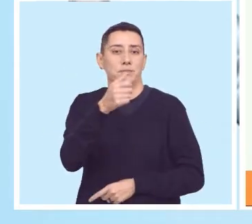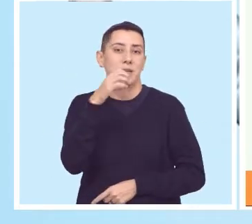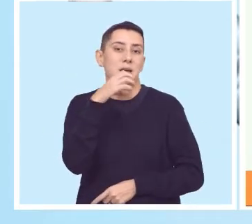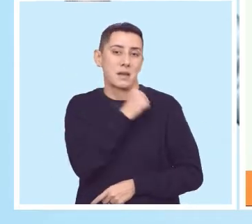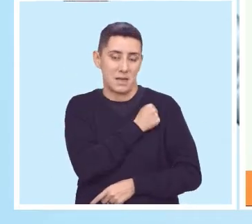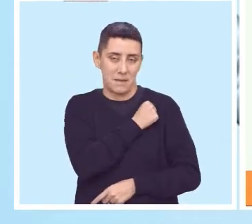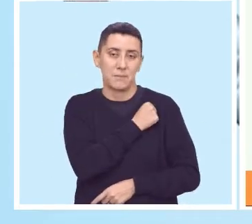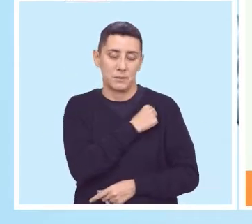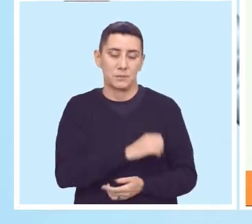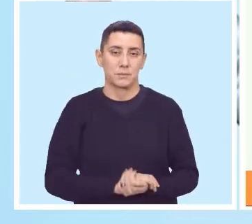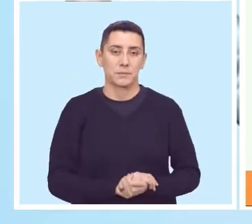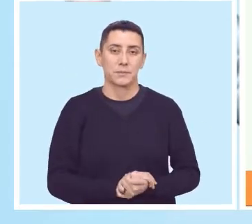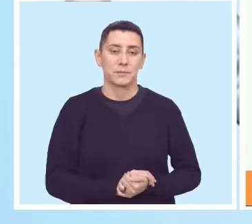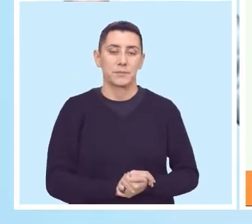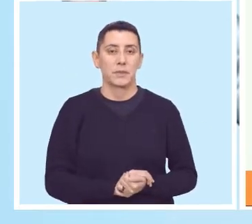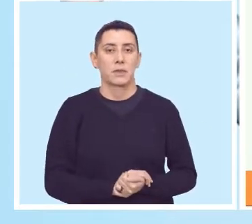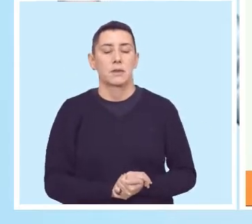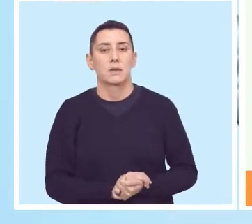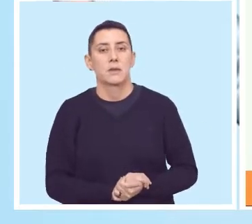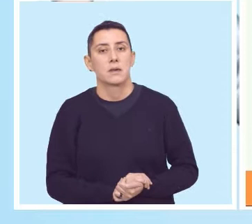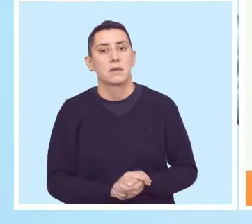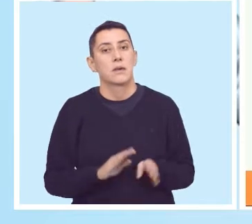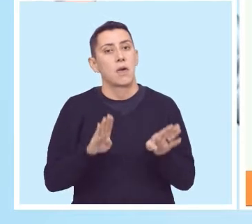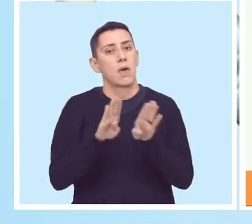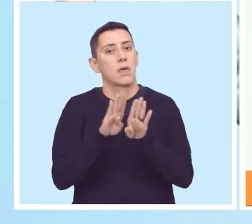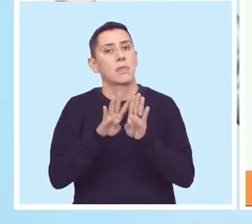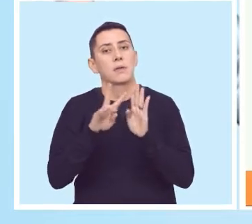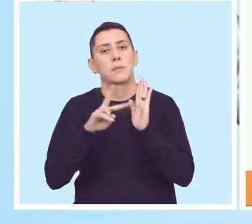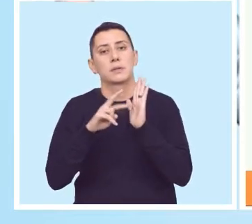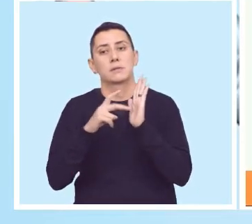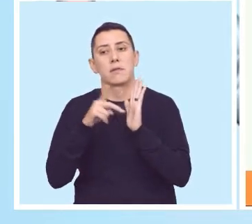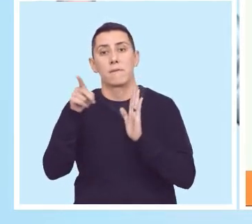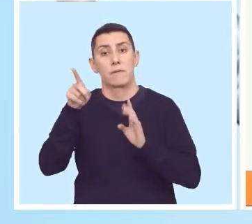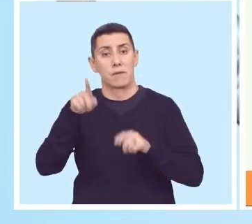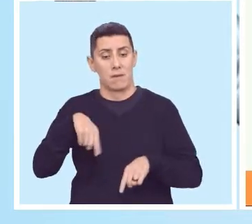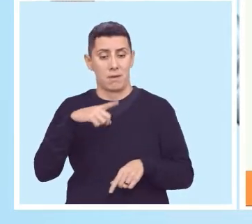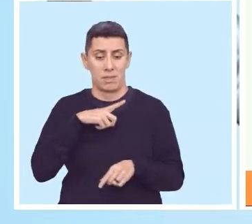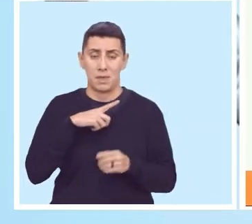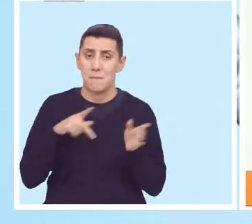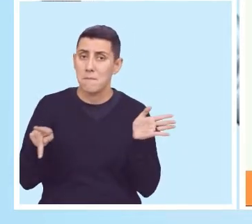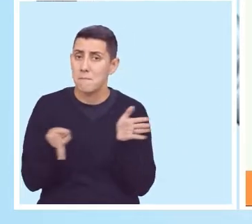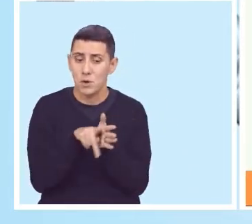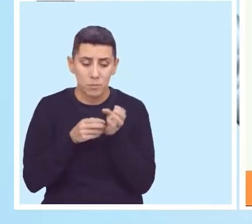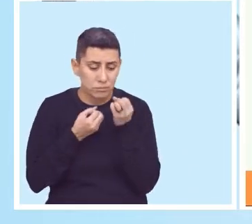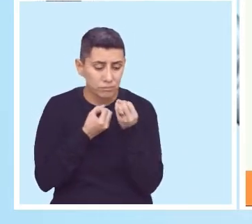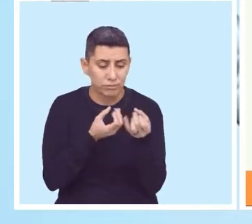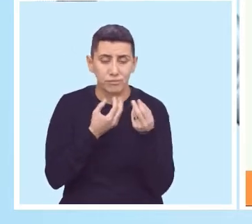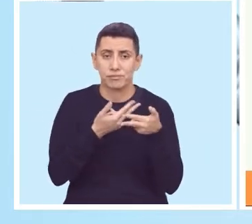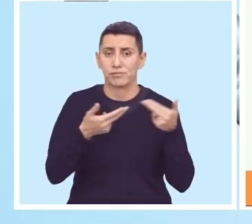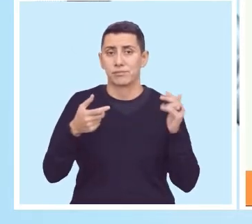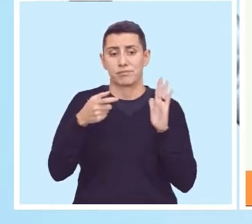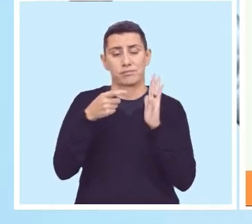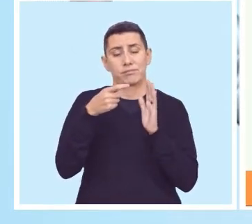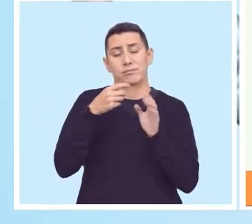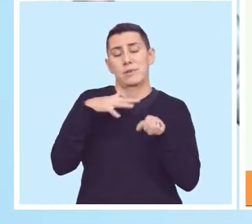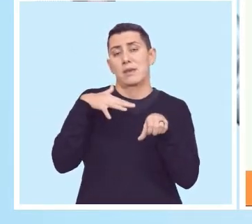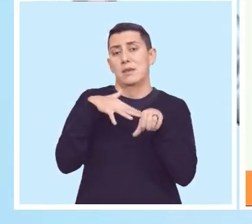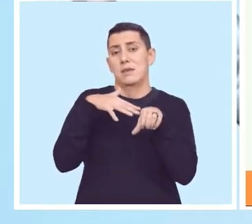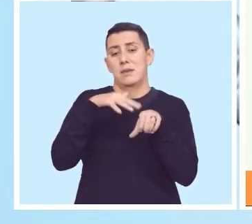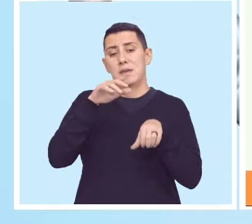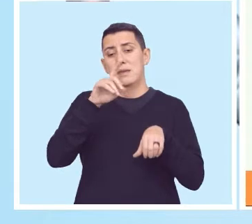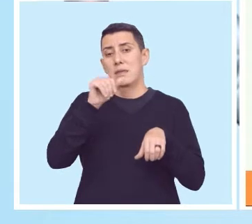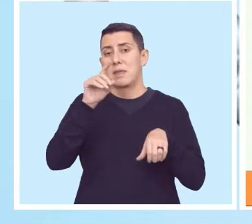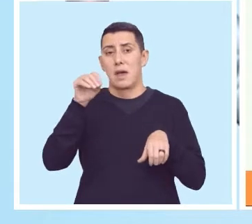importante, a ideia é que isso aqui vai se constituir numa grande base de dados. E mais à frente, né, sei lá, com o uso ao longo